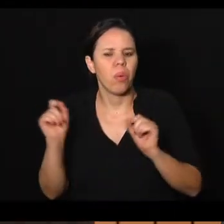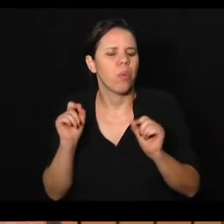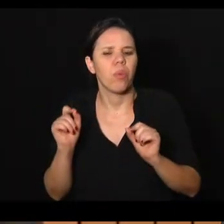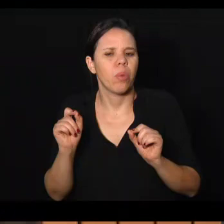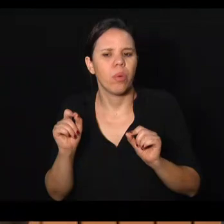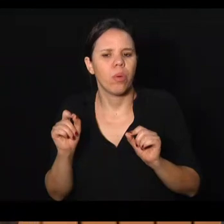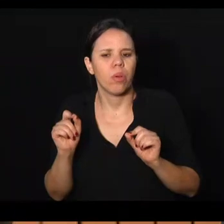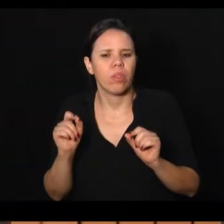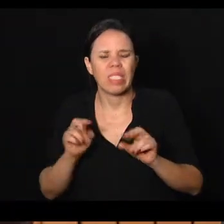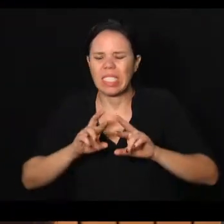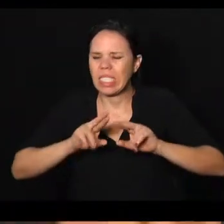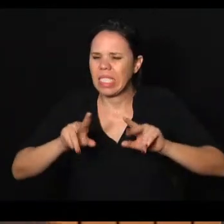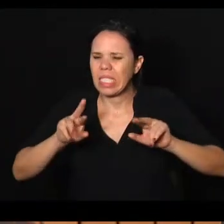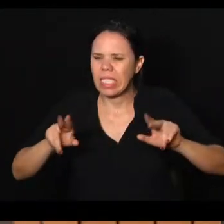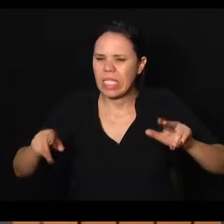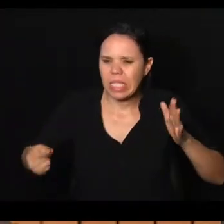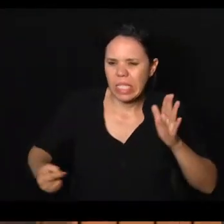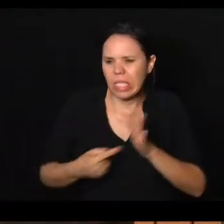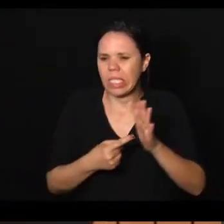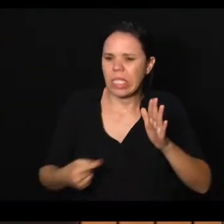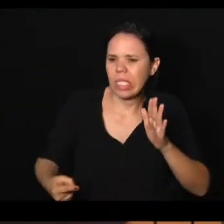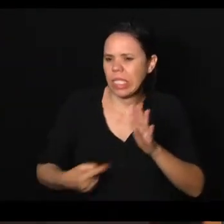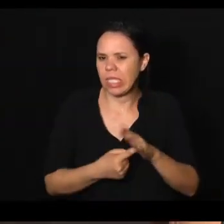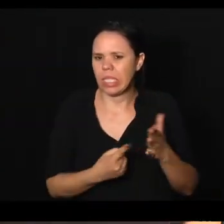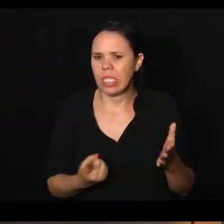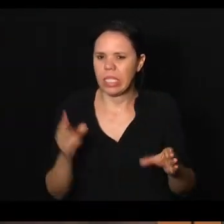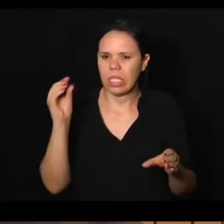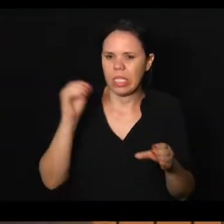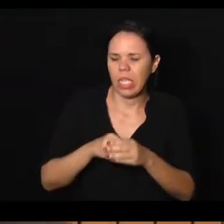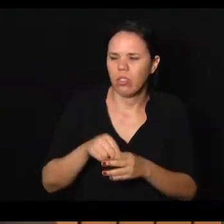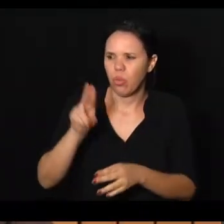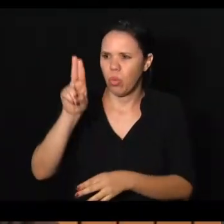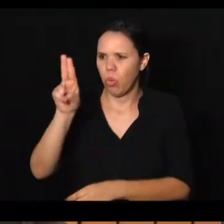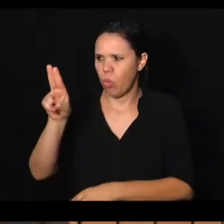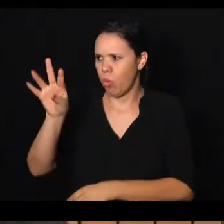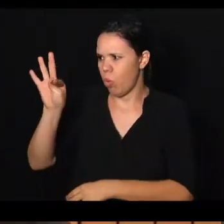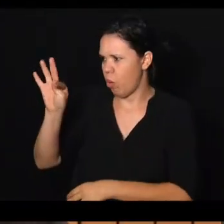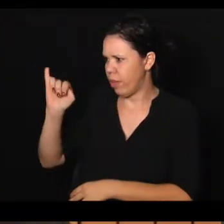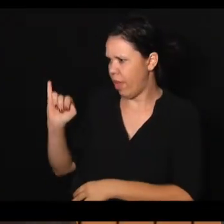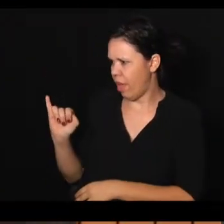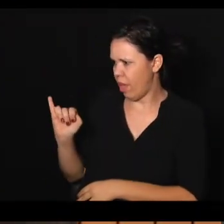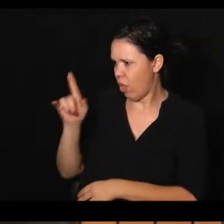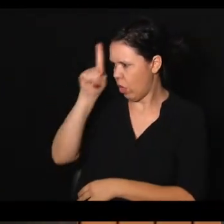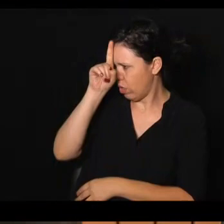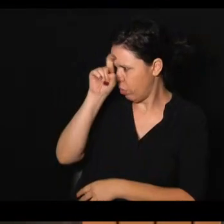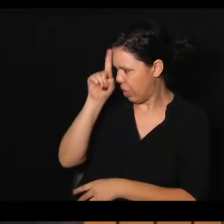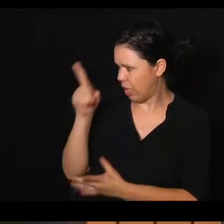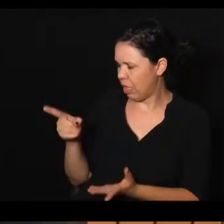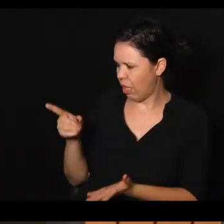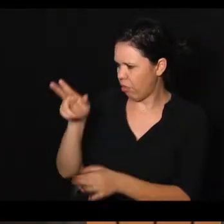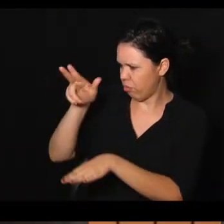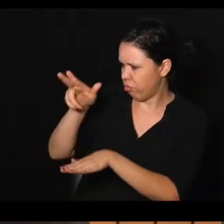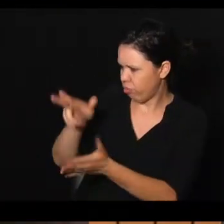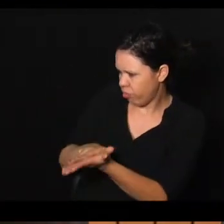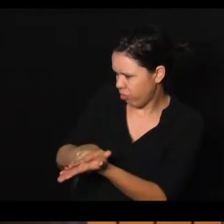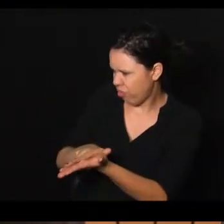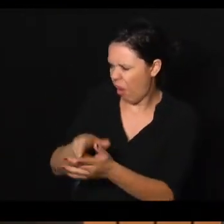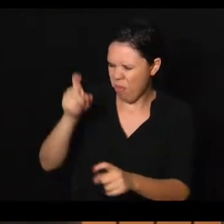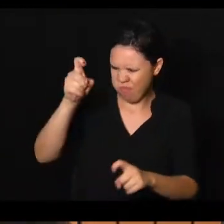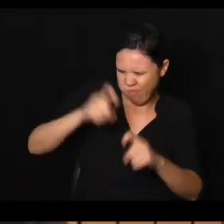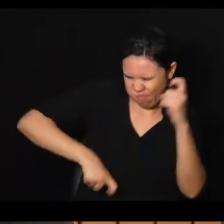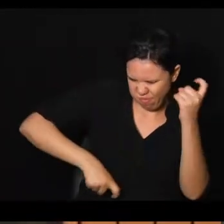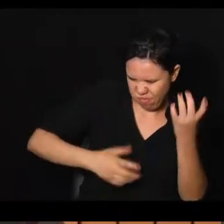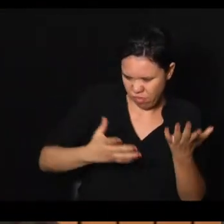uma série de denúncias de mulheres dentro de UTI, dentro de hospital, sendo